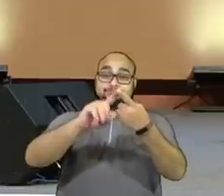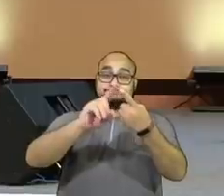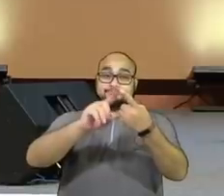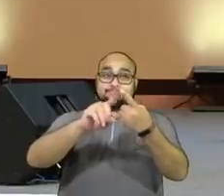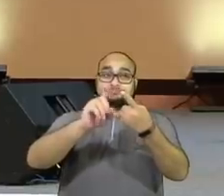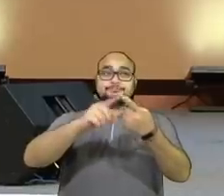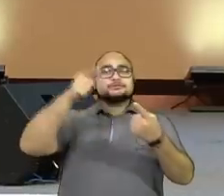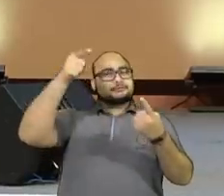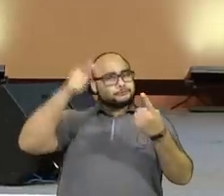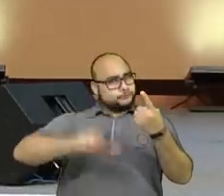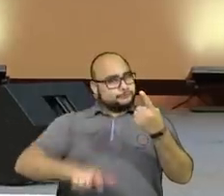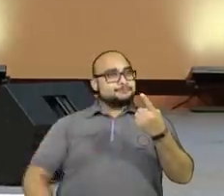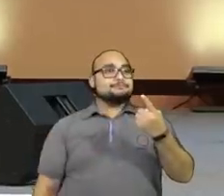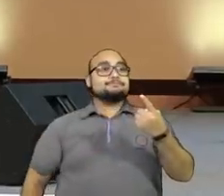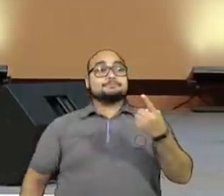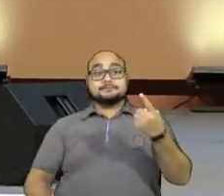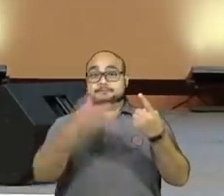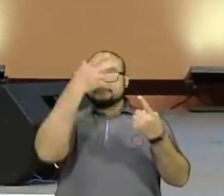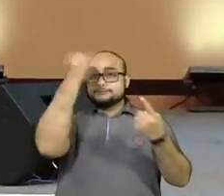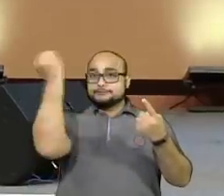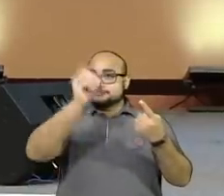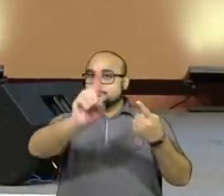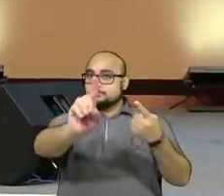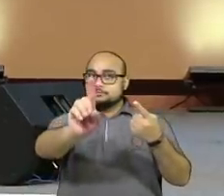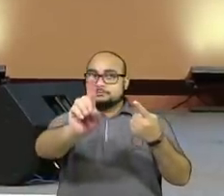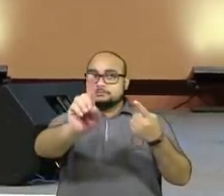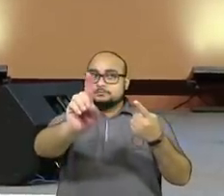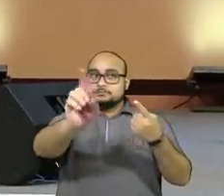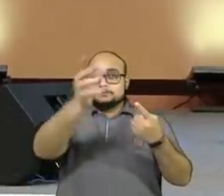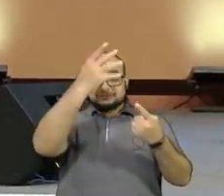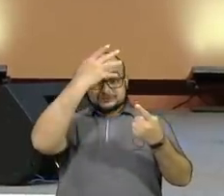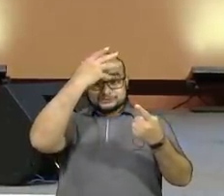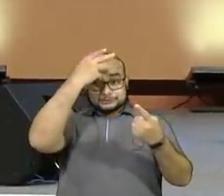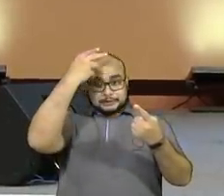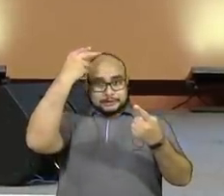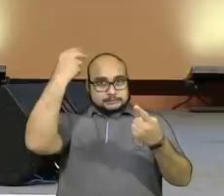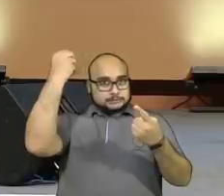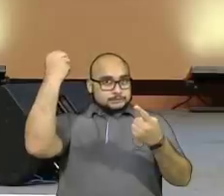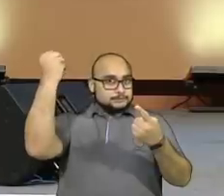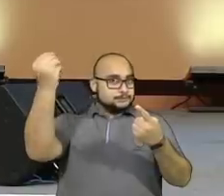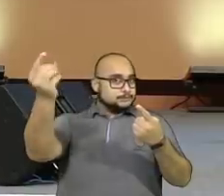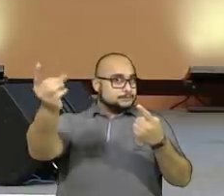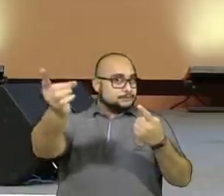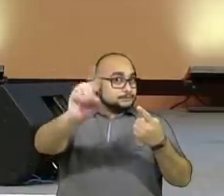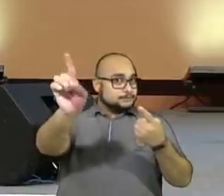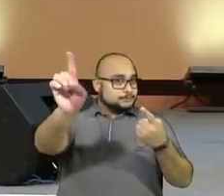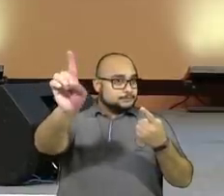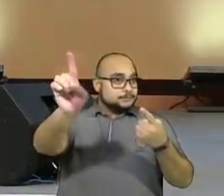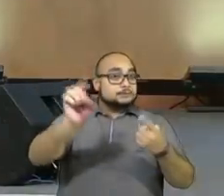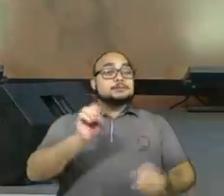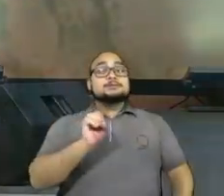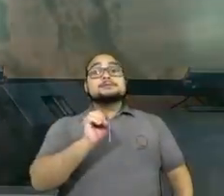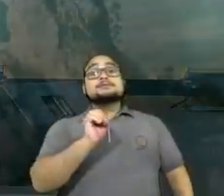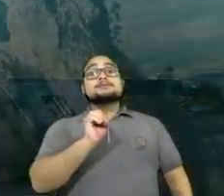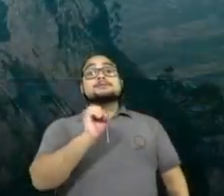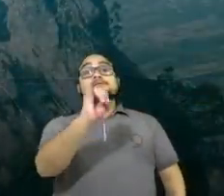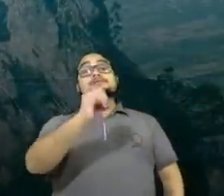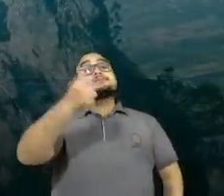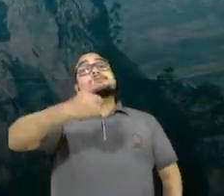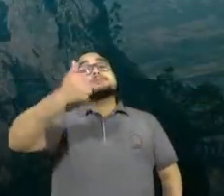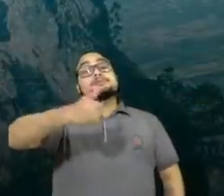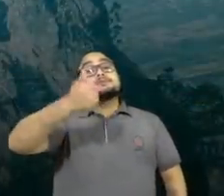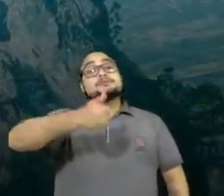isso aqui, não se esqueça, a condição vem primeiro, os resultados